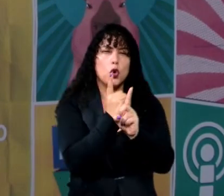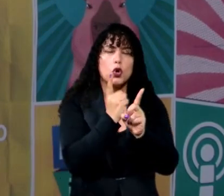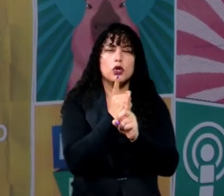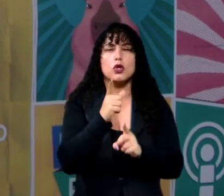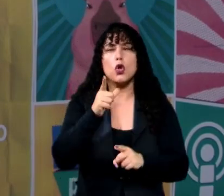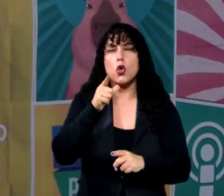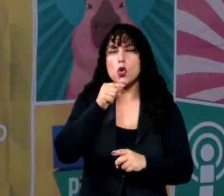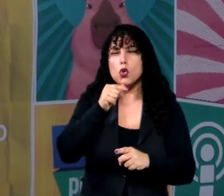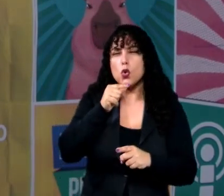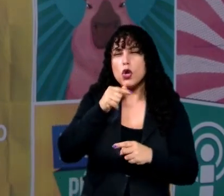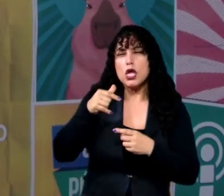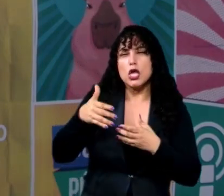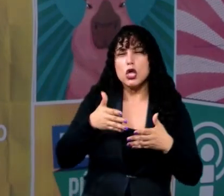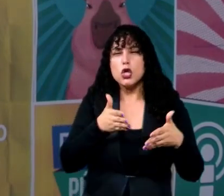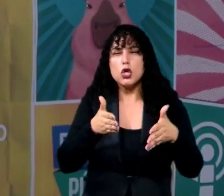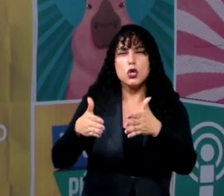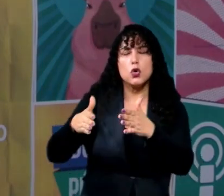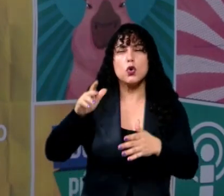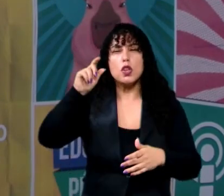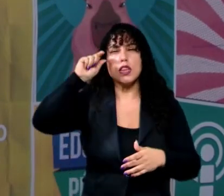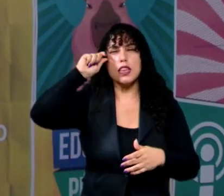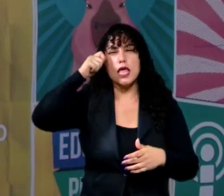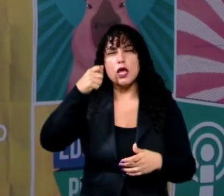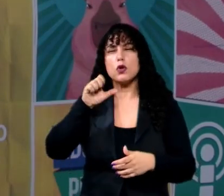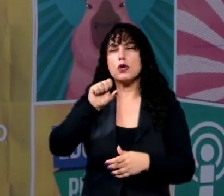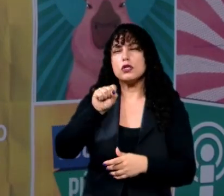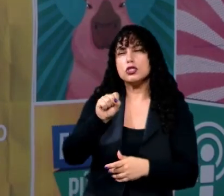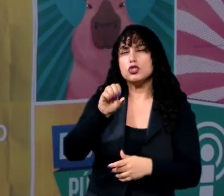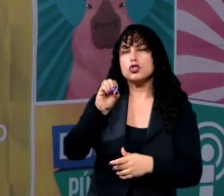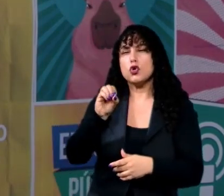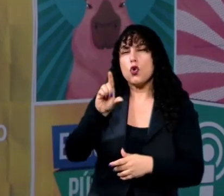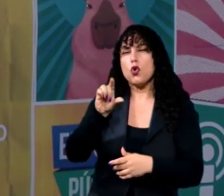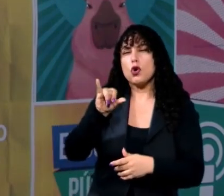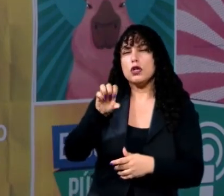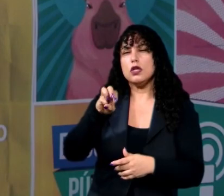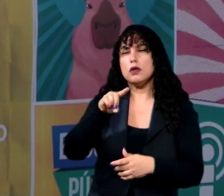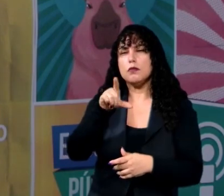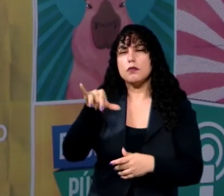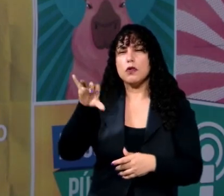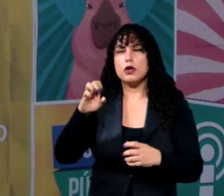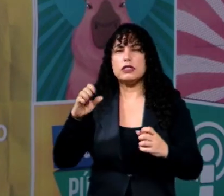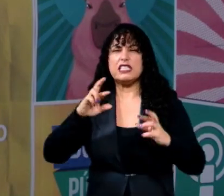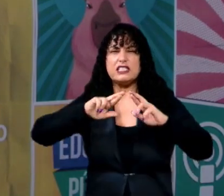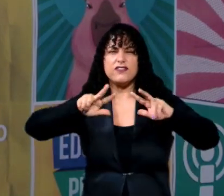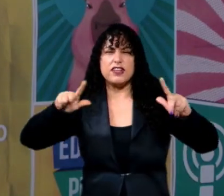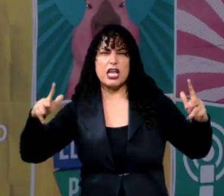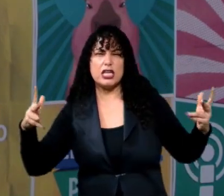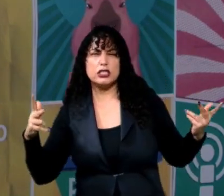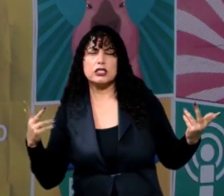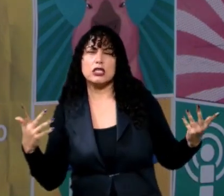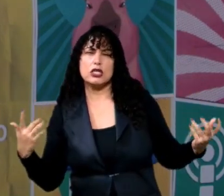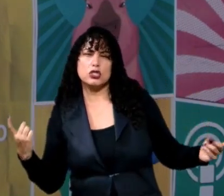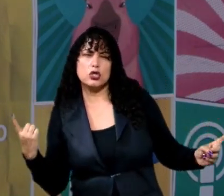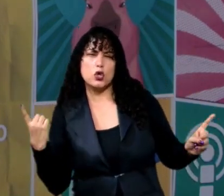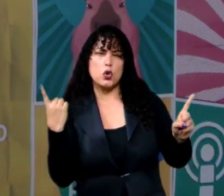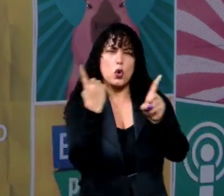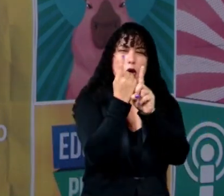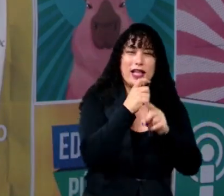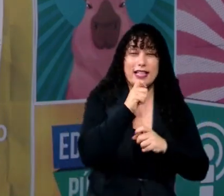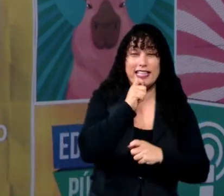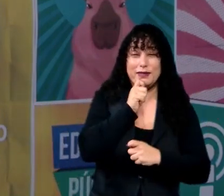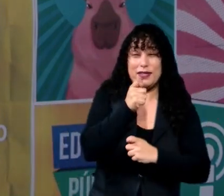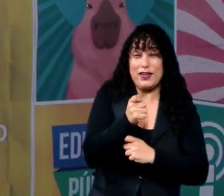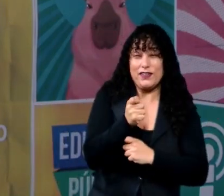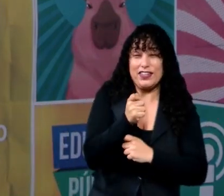do Rio Solimões, que são tão diferentes, em algum momento se encontram. E o microfone quase